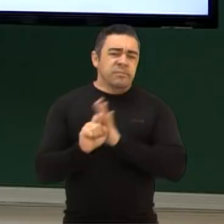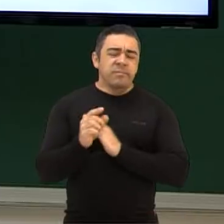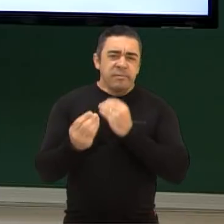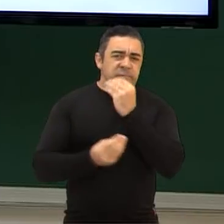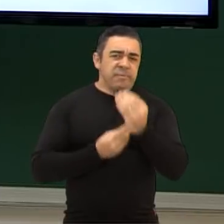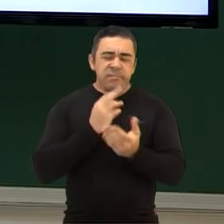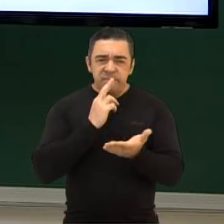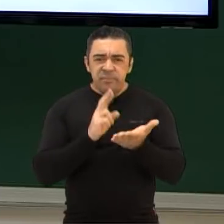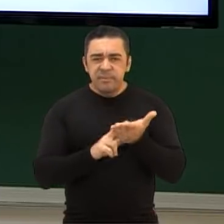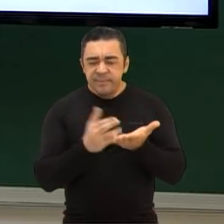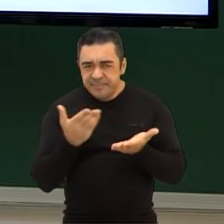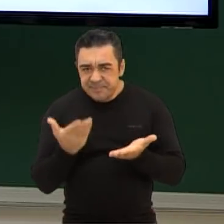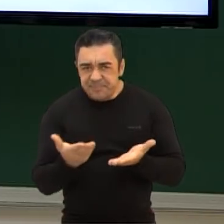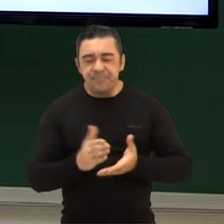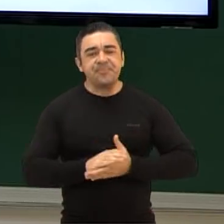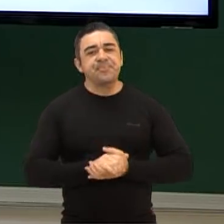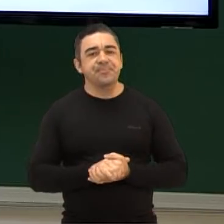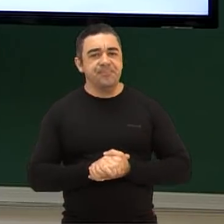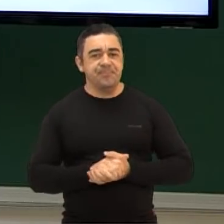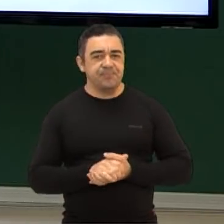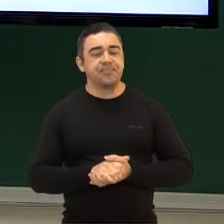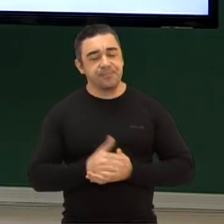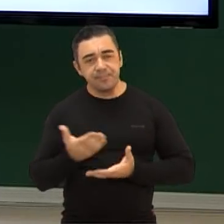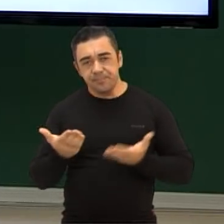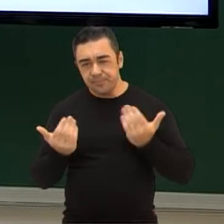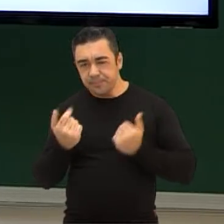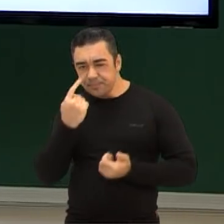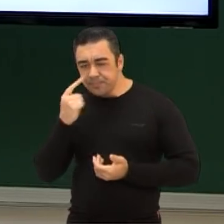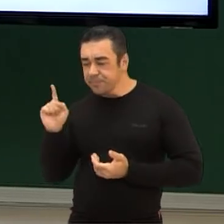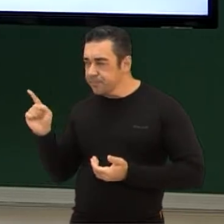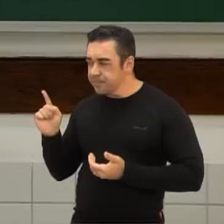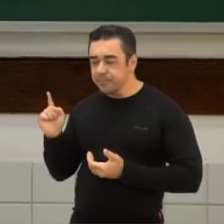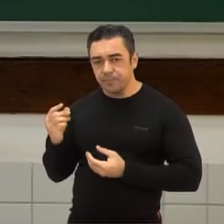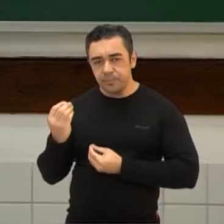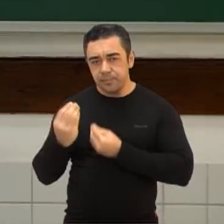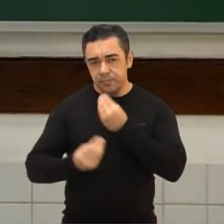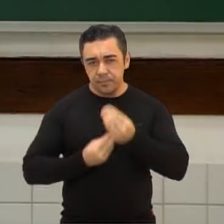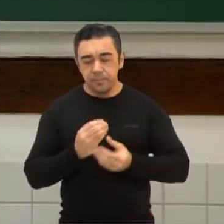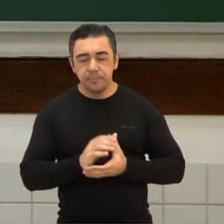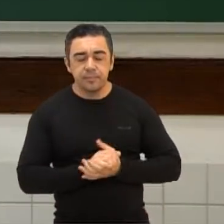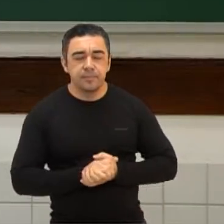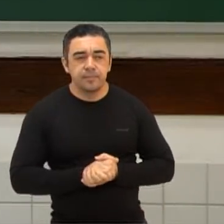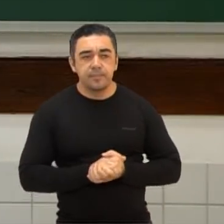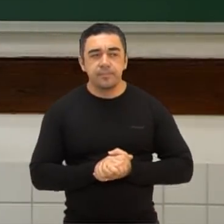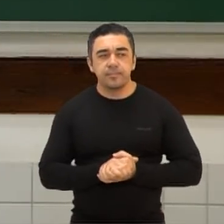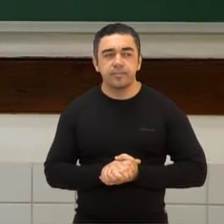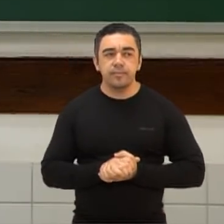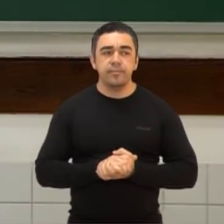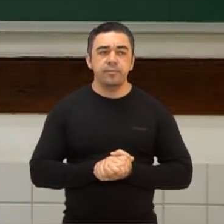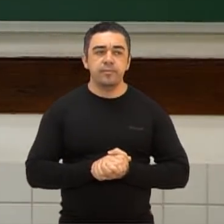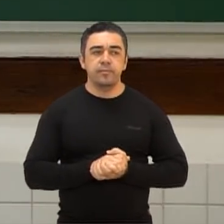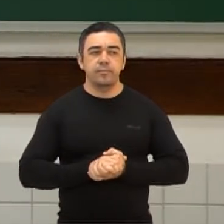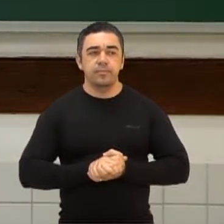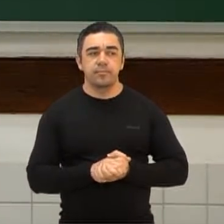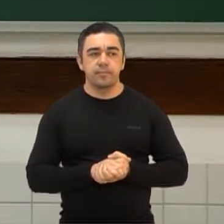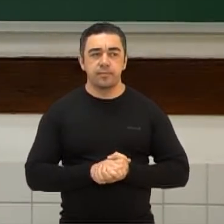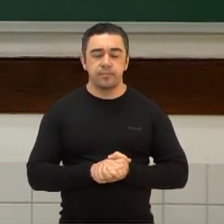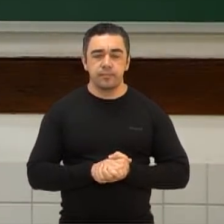resolução aqui? Vamos lá? Vamos fazer no quadro com a professora? Então, nós temos